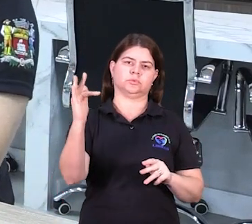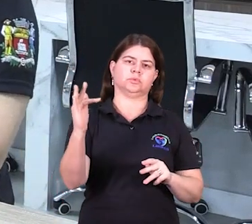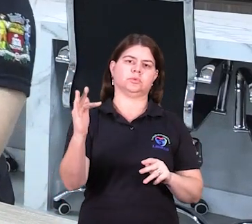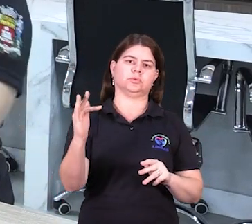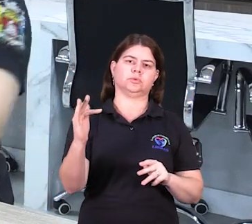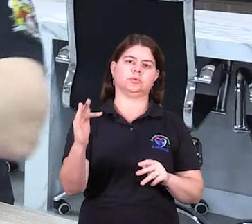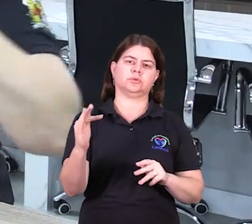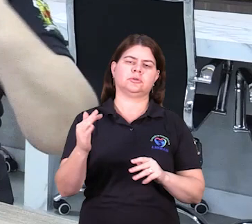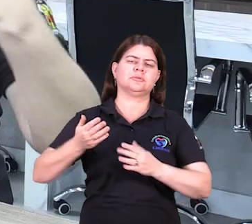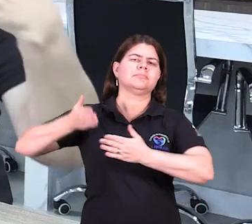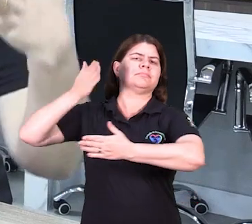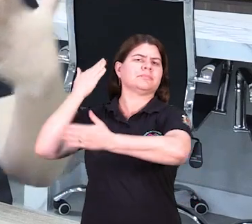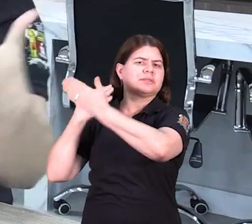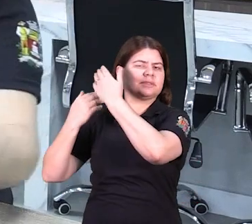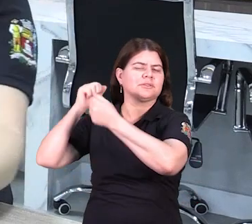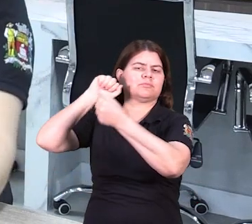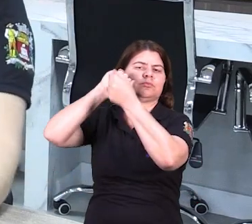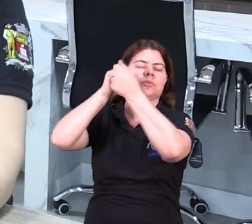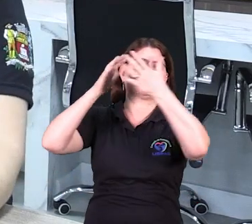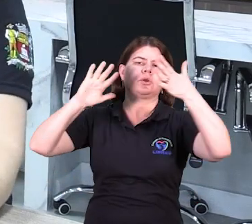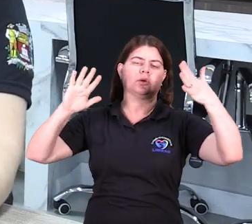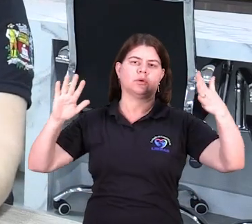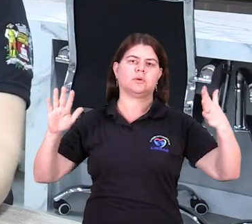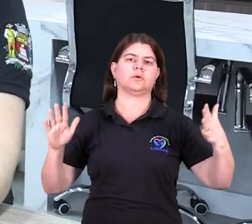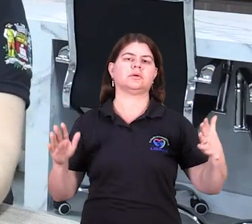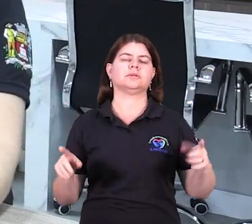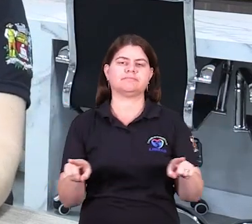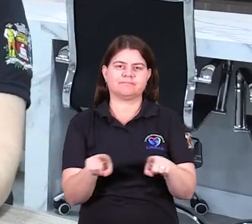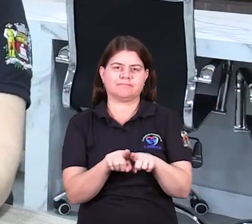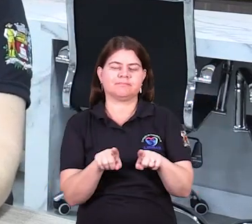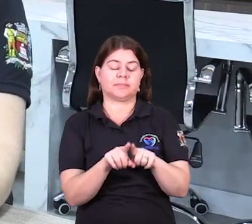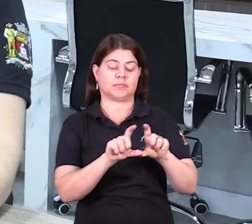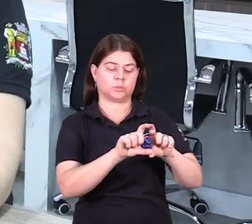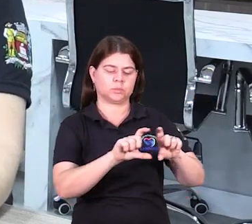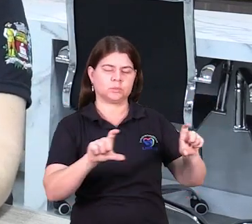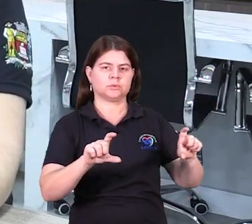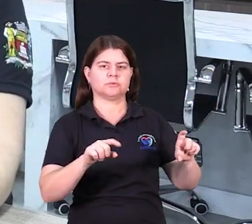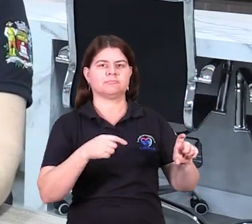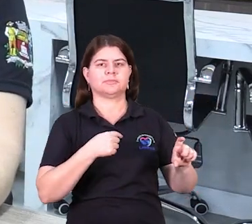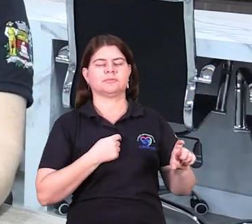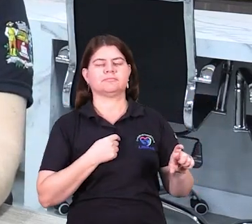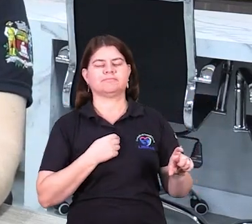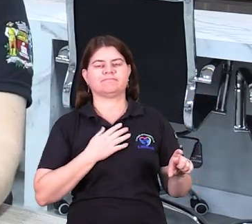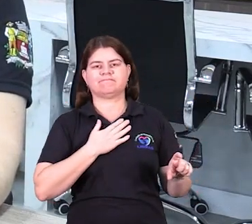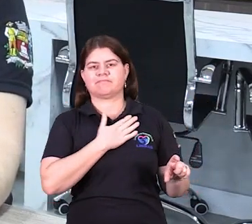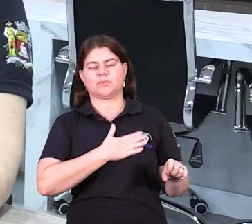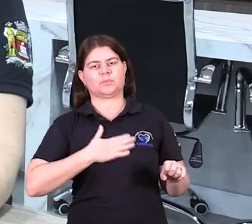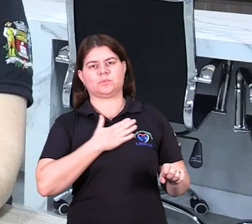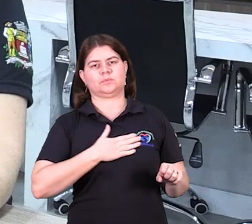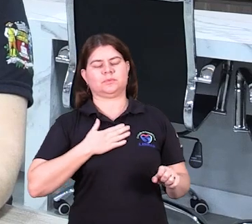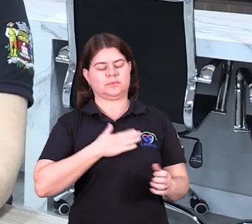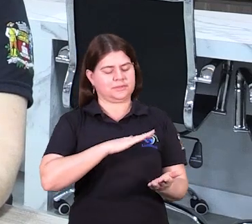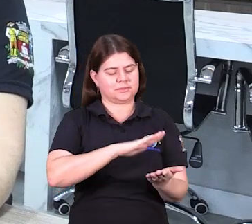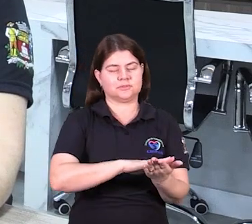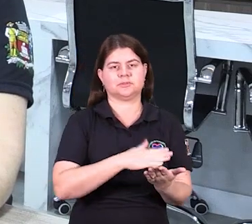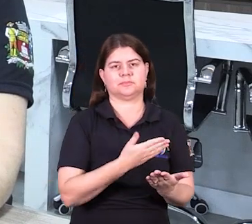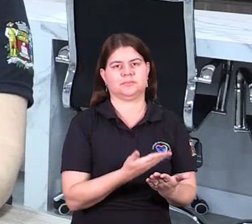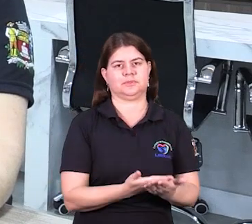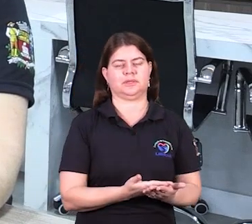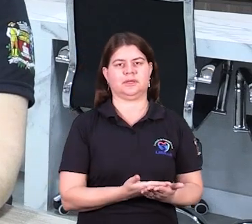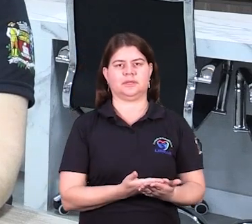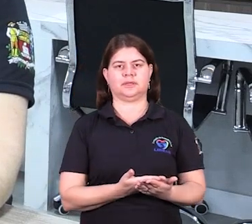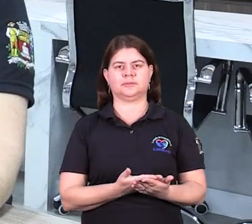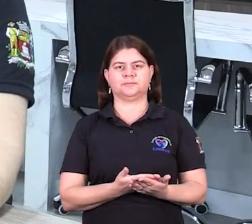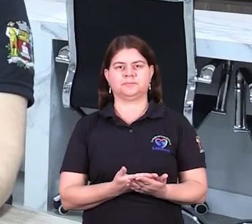passado glorioso, cheio de glórias. Também é um trecho que eu achei muito bacana de